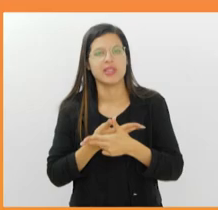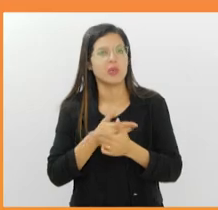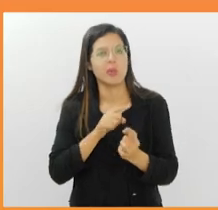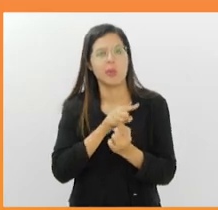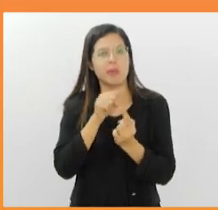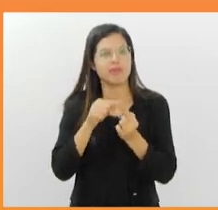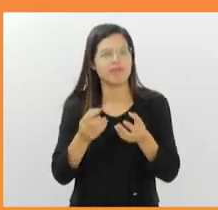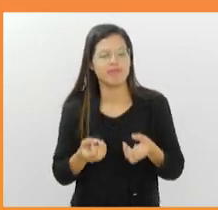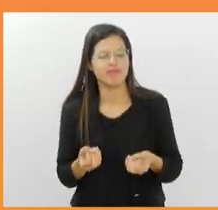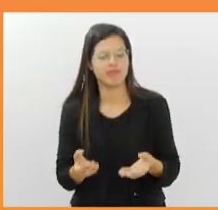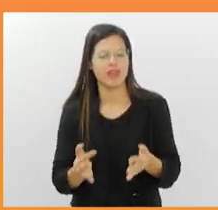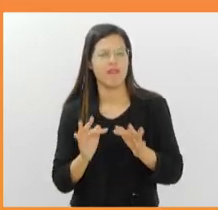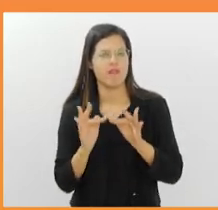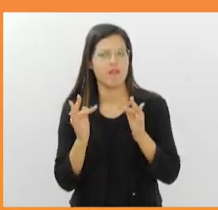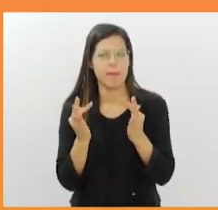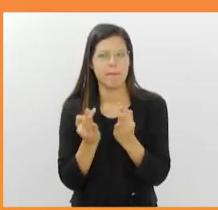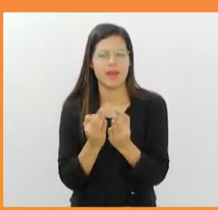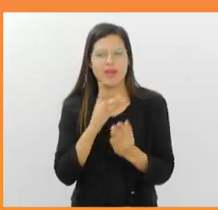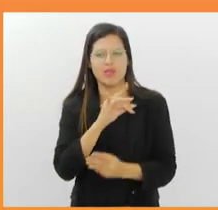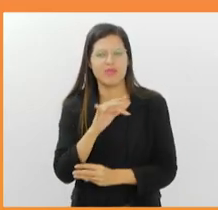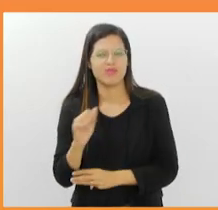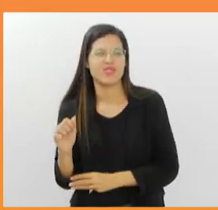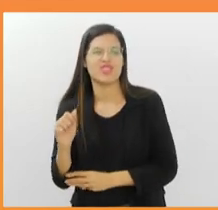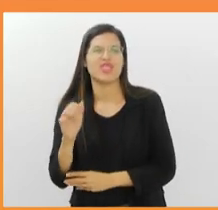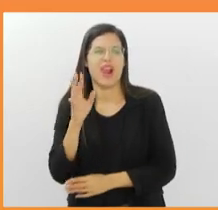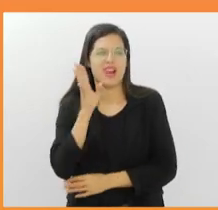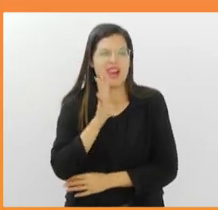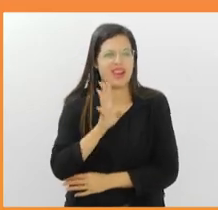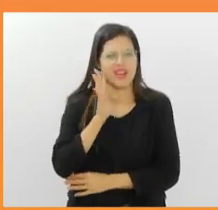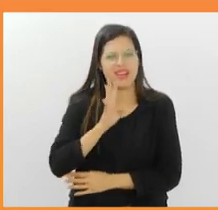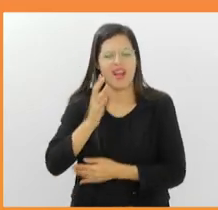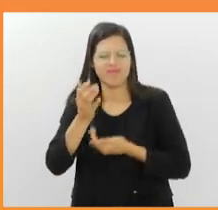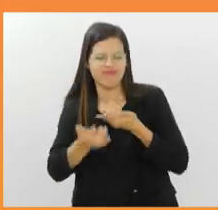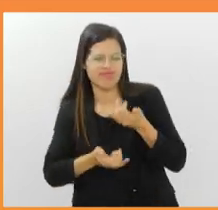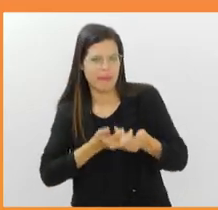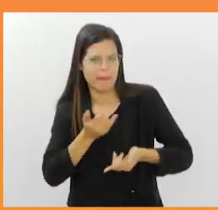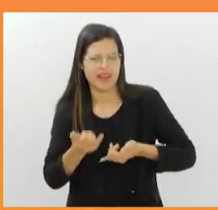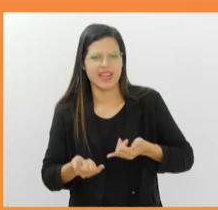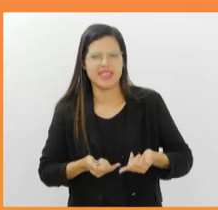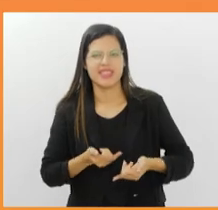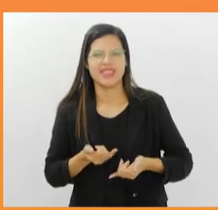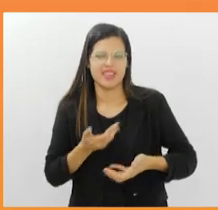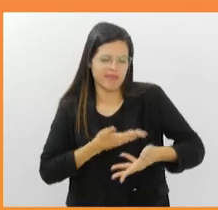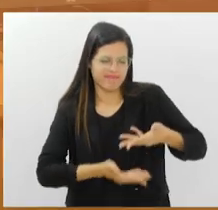às famílias do local um dia de diversão e convivência amorosa.